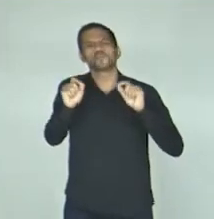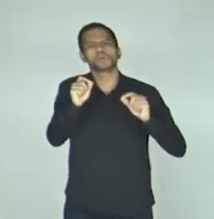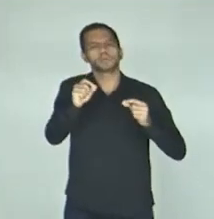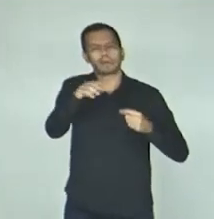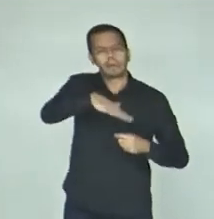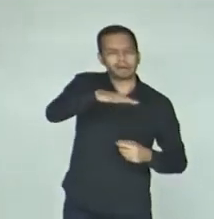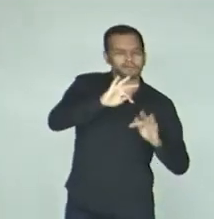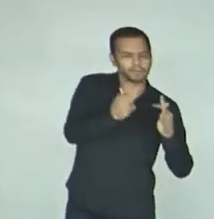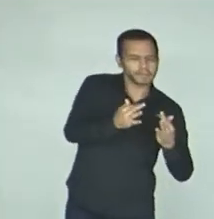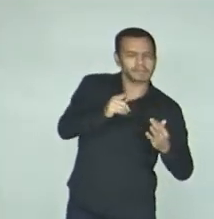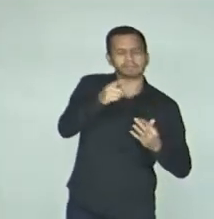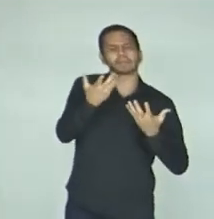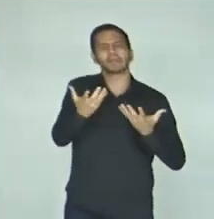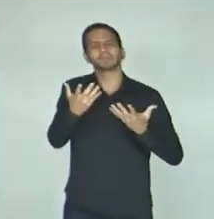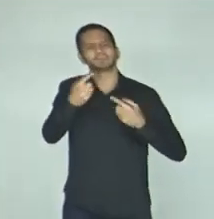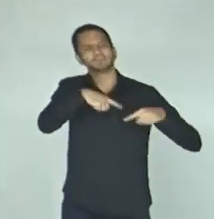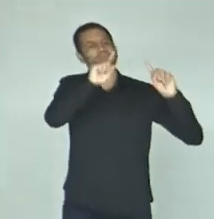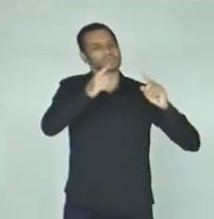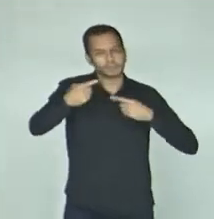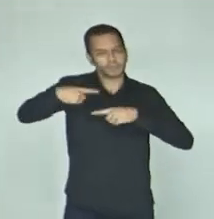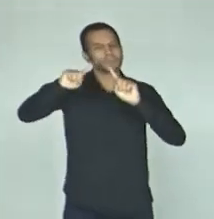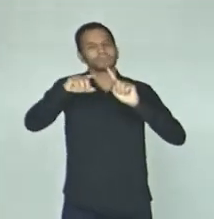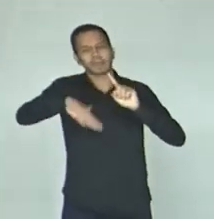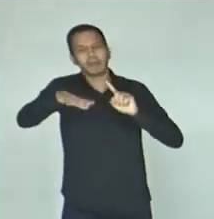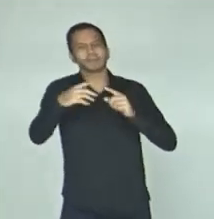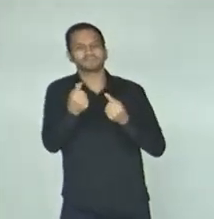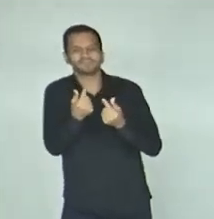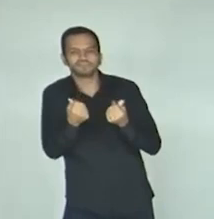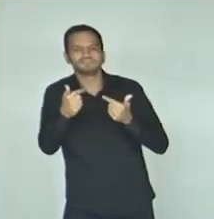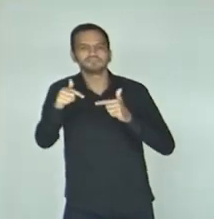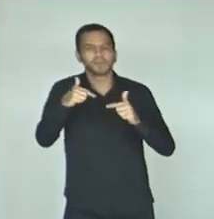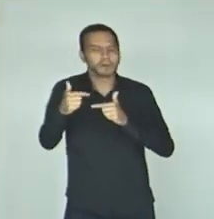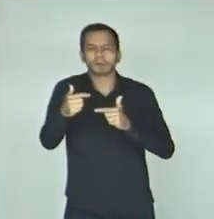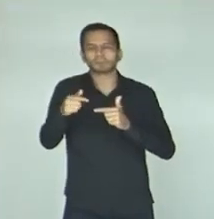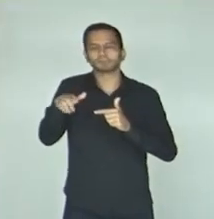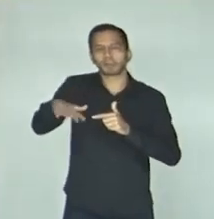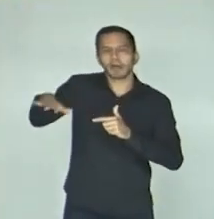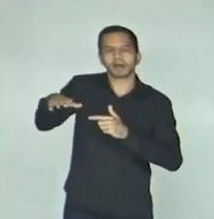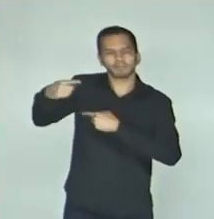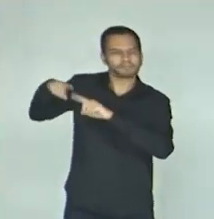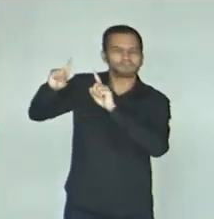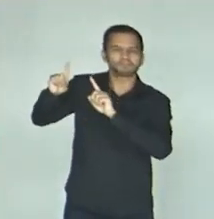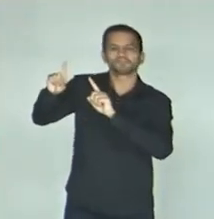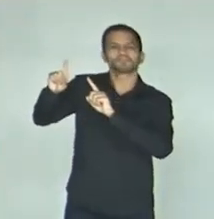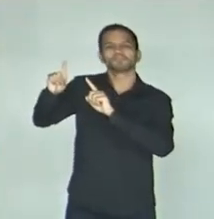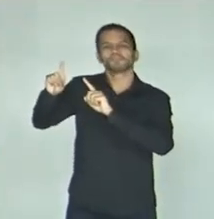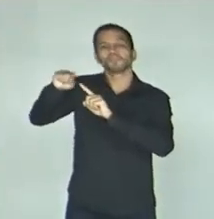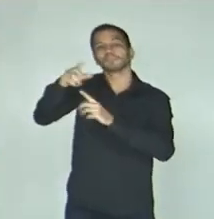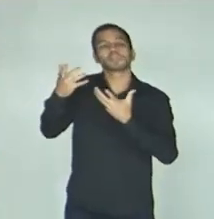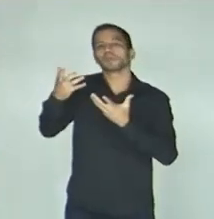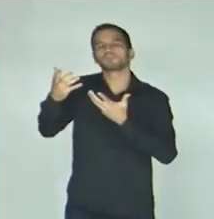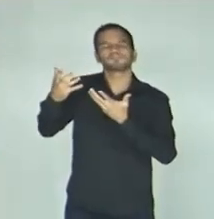família qual o sucesso que você quer na sua vida financeira eu não sei qual é o sucesso você espera